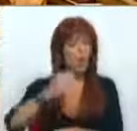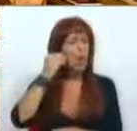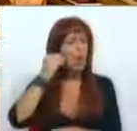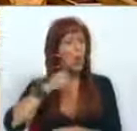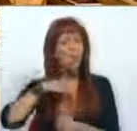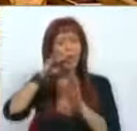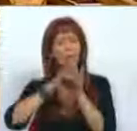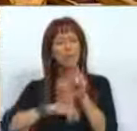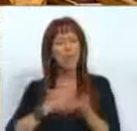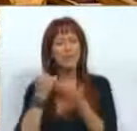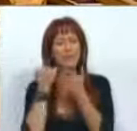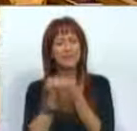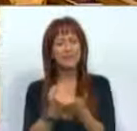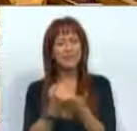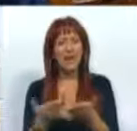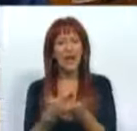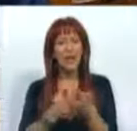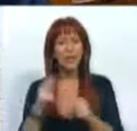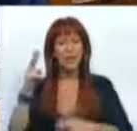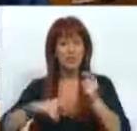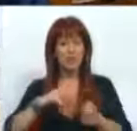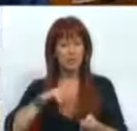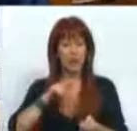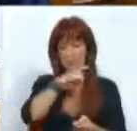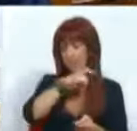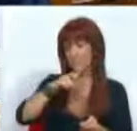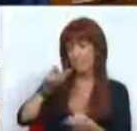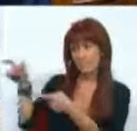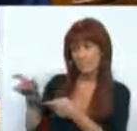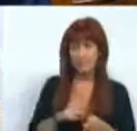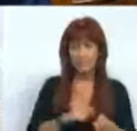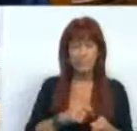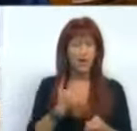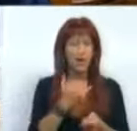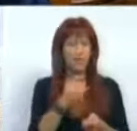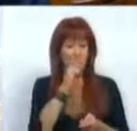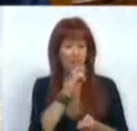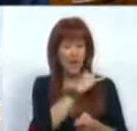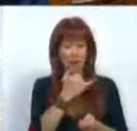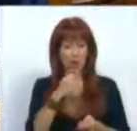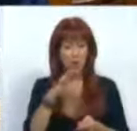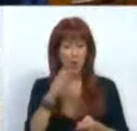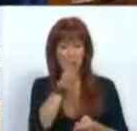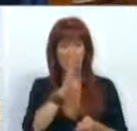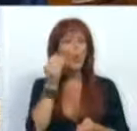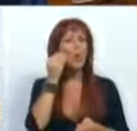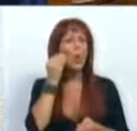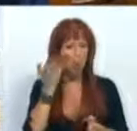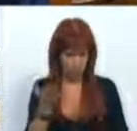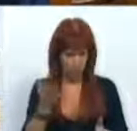forma como o Programa de Assistência Económica e Financeira com que Portugal se comprometeu em maio de 2011 está a ser